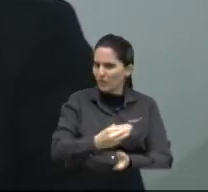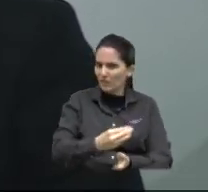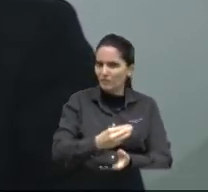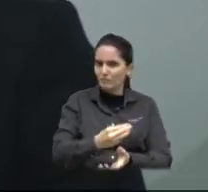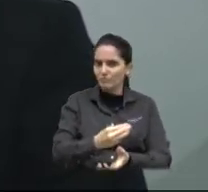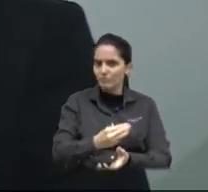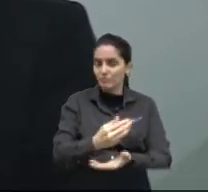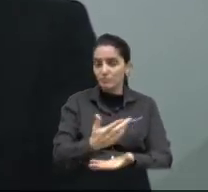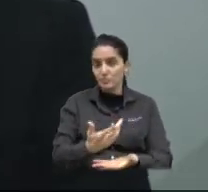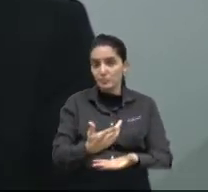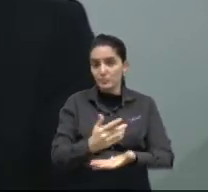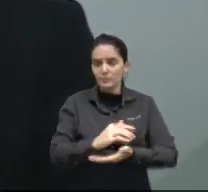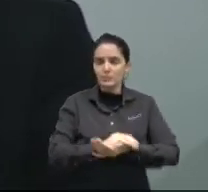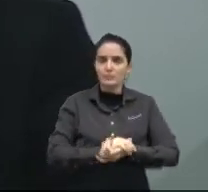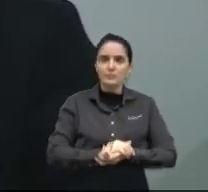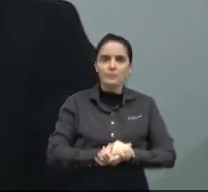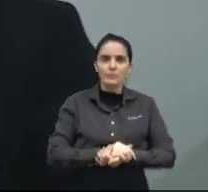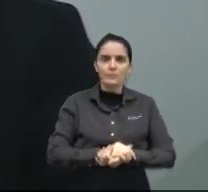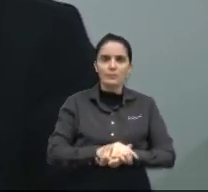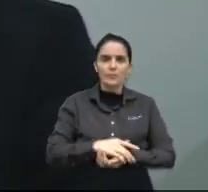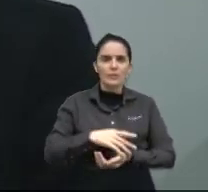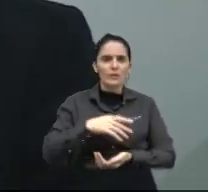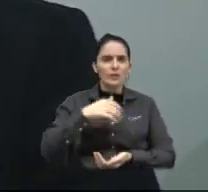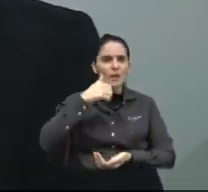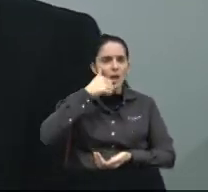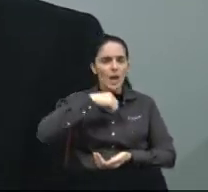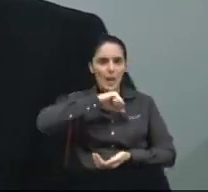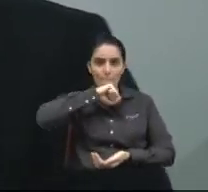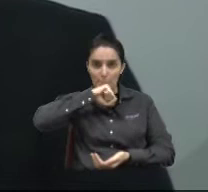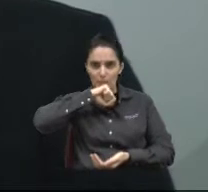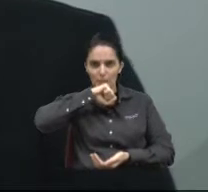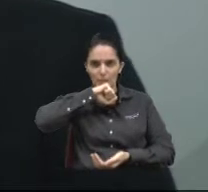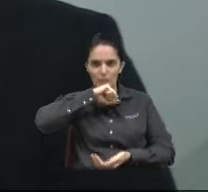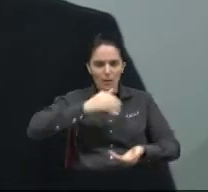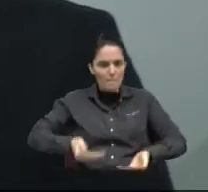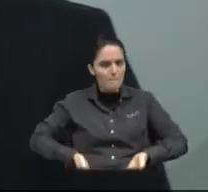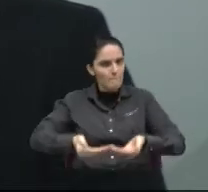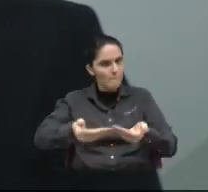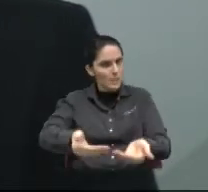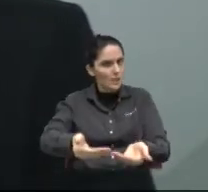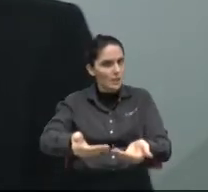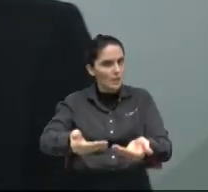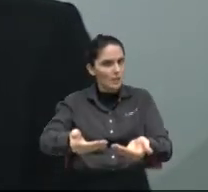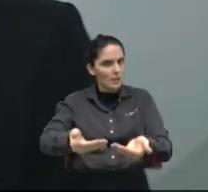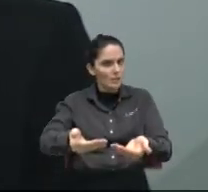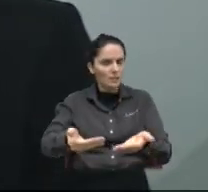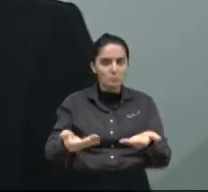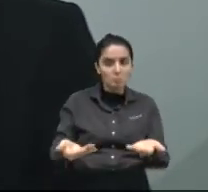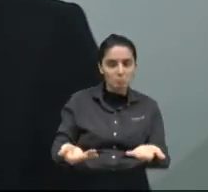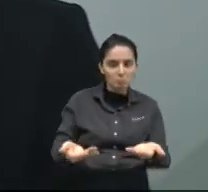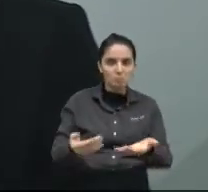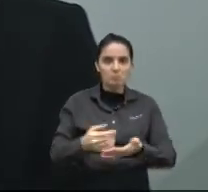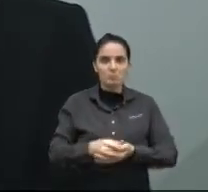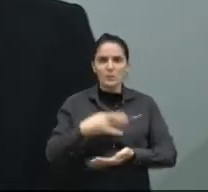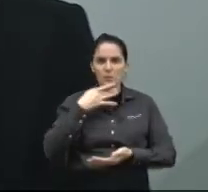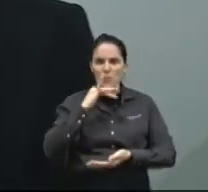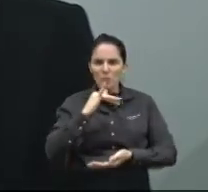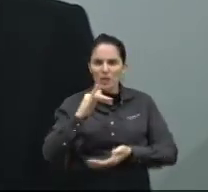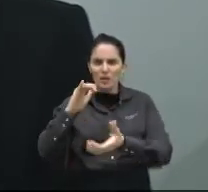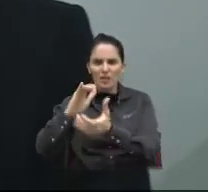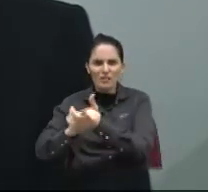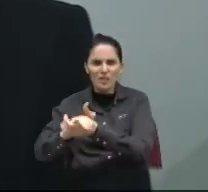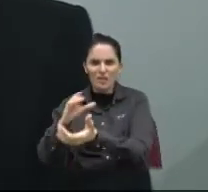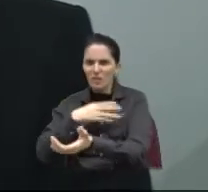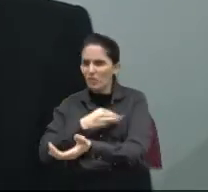e ainda mãe vai ser criada o pai quer casar com a sida o